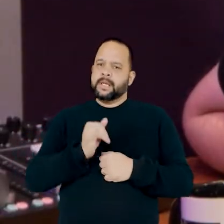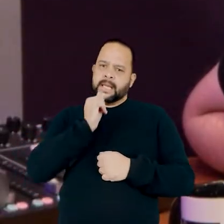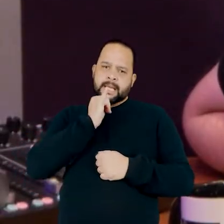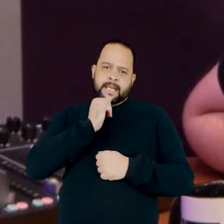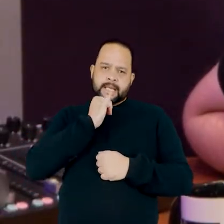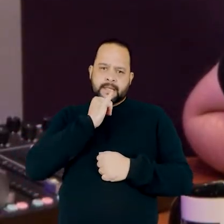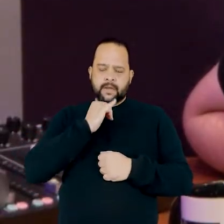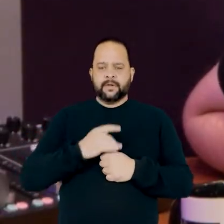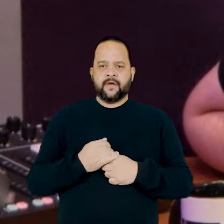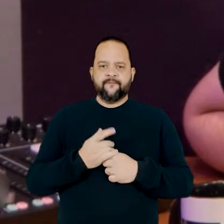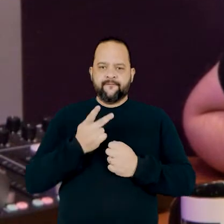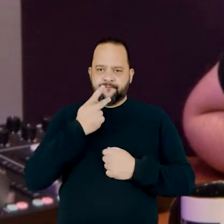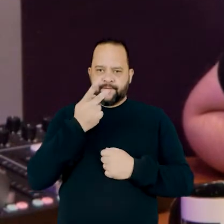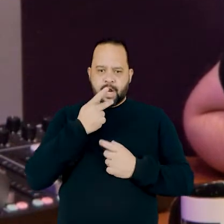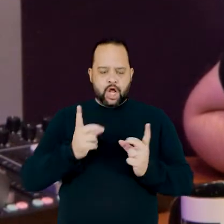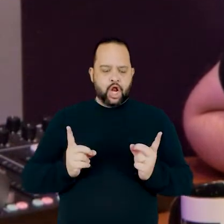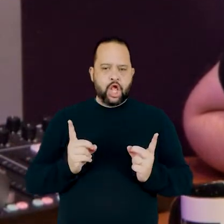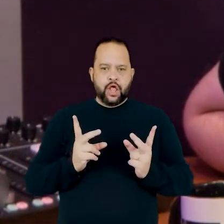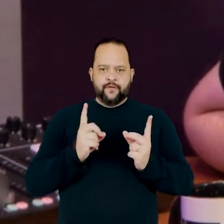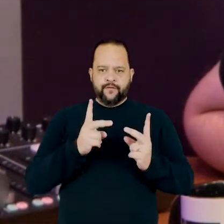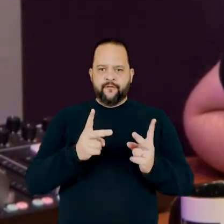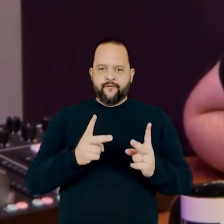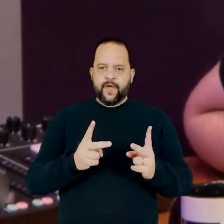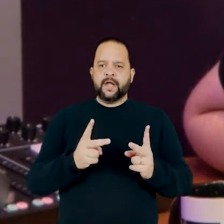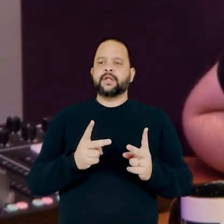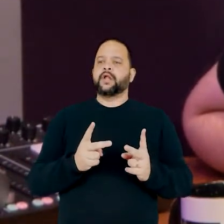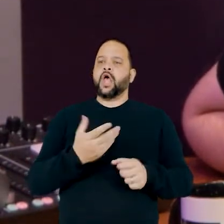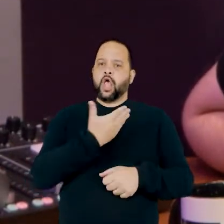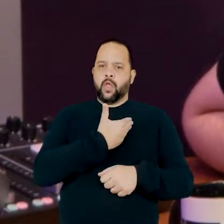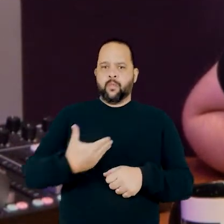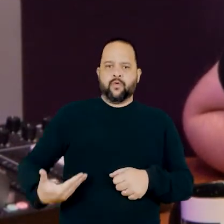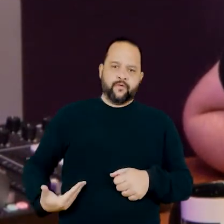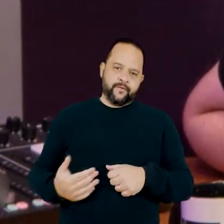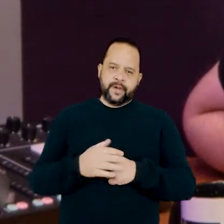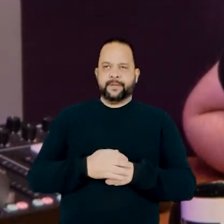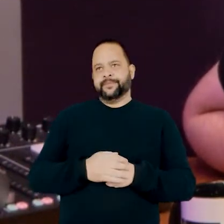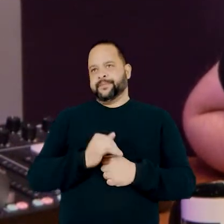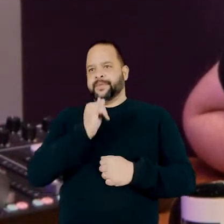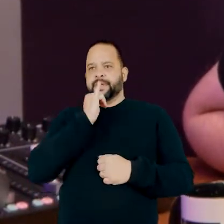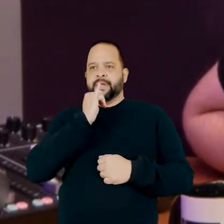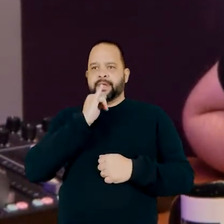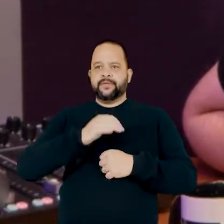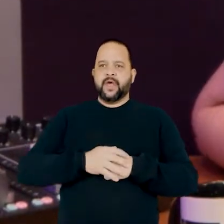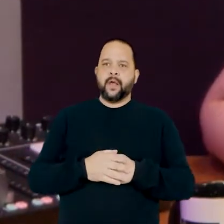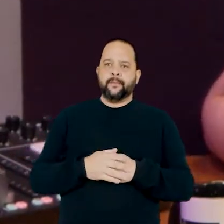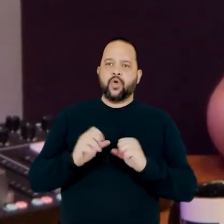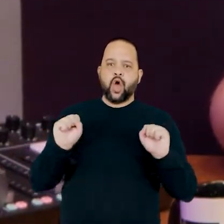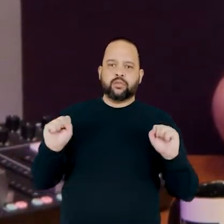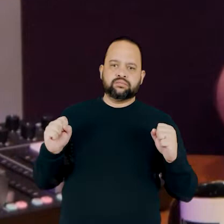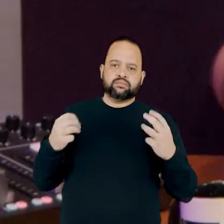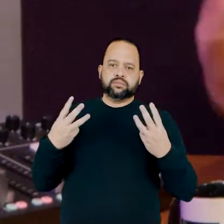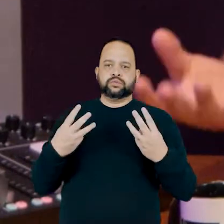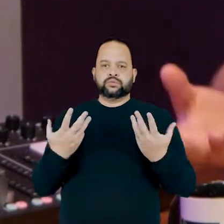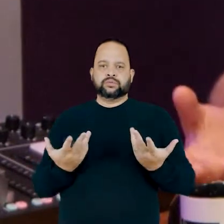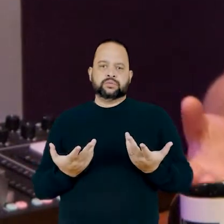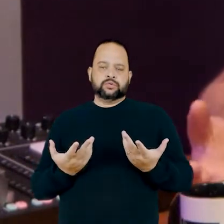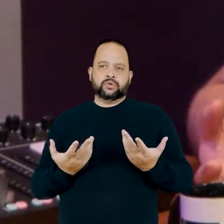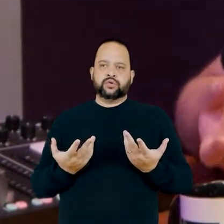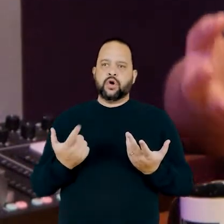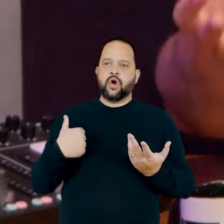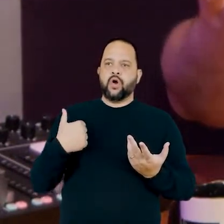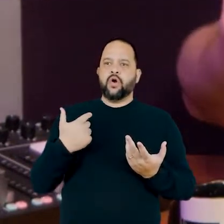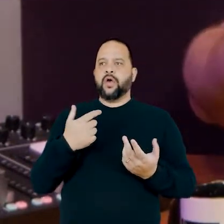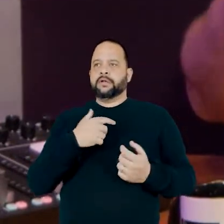gente tá falando de venda, no caso, sei lá, pra uma licitação e tal. Mas, no caso de um show. Porque, direto, eu gosto de show,